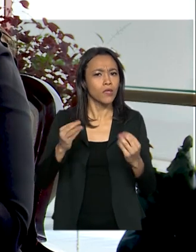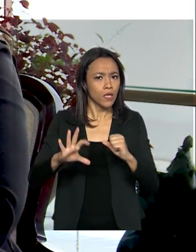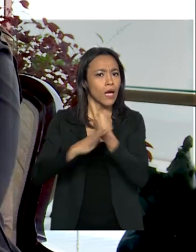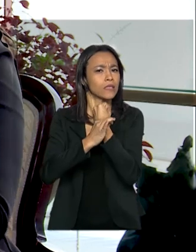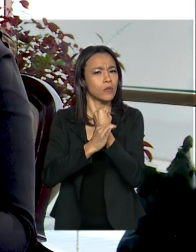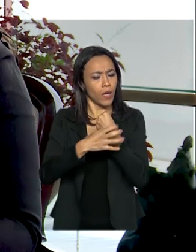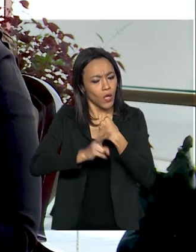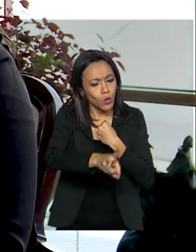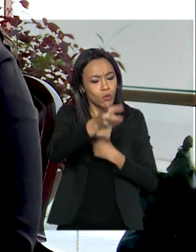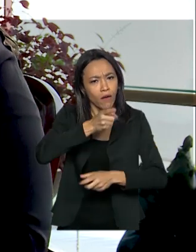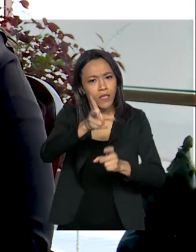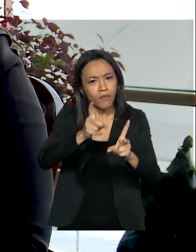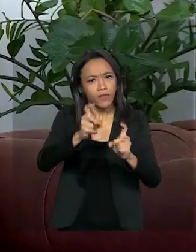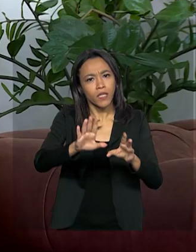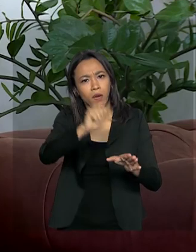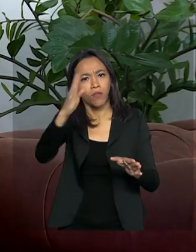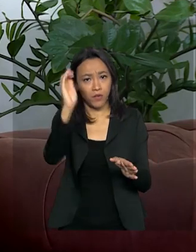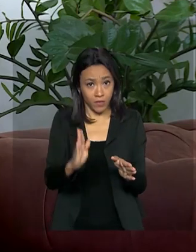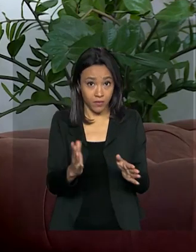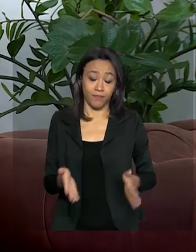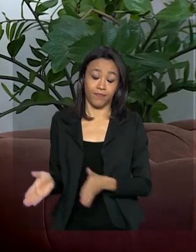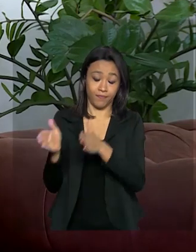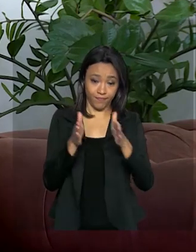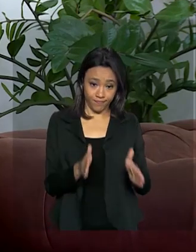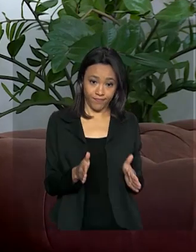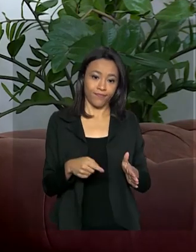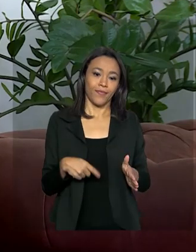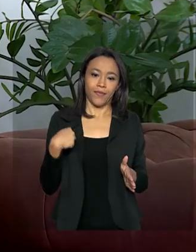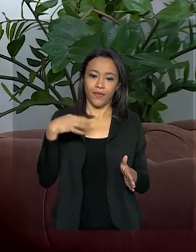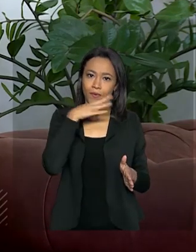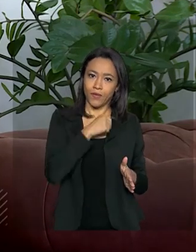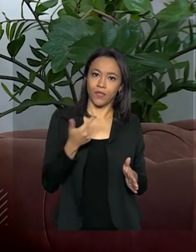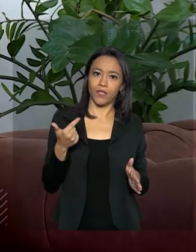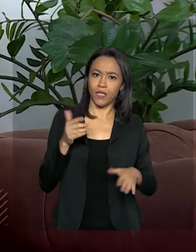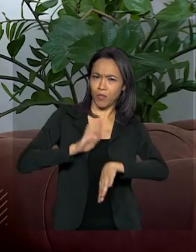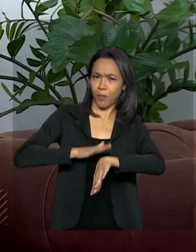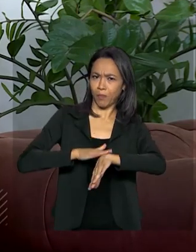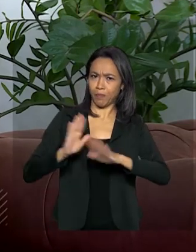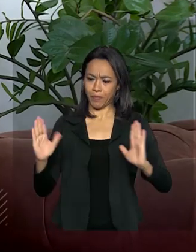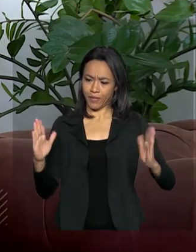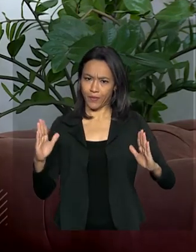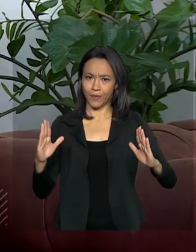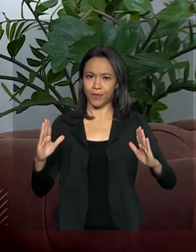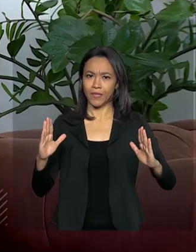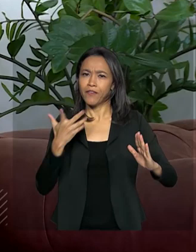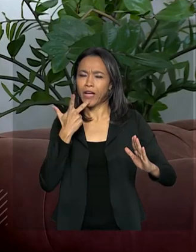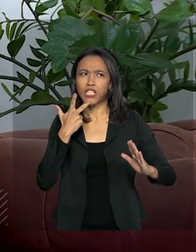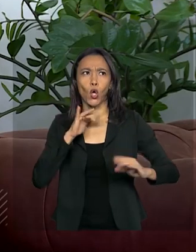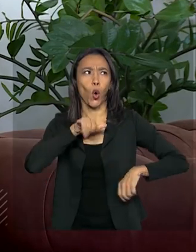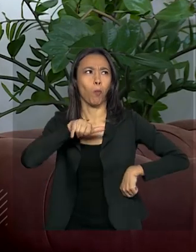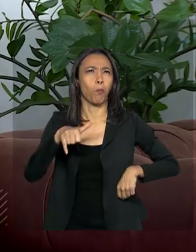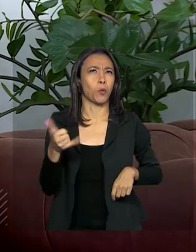destino pertence mercado exterior tão vasco eu acho que tá aí no momento como esse até difícil você falar em